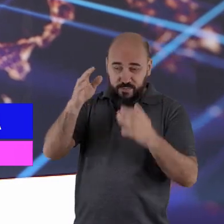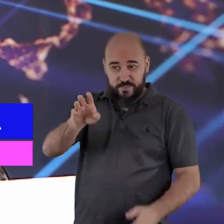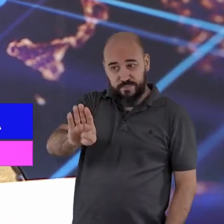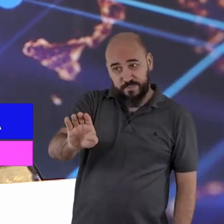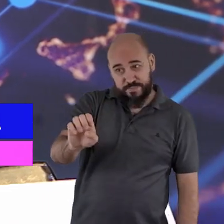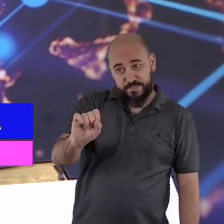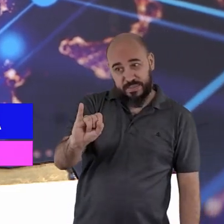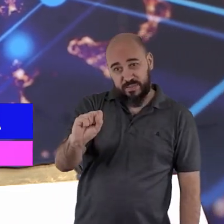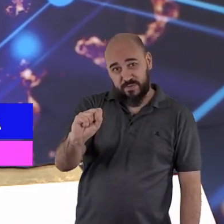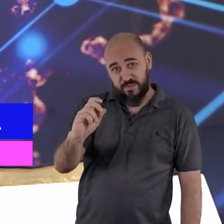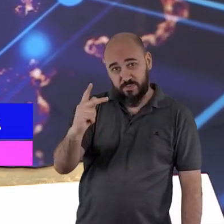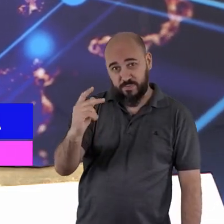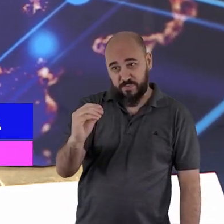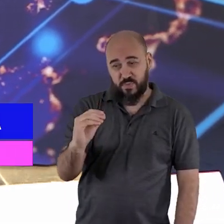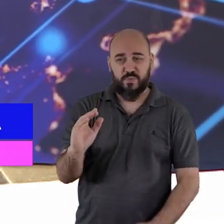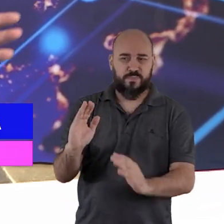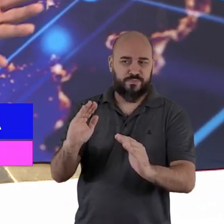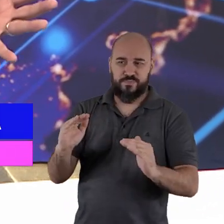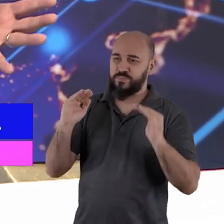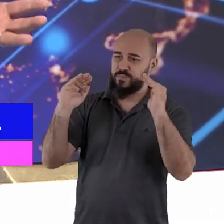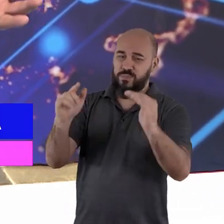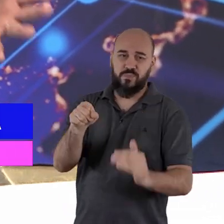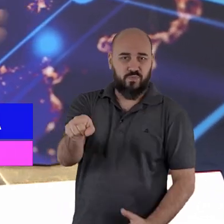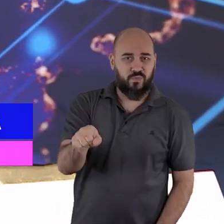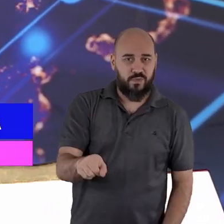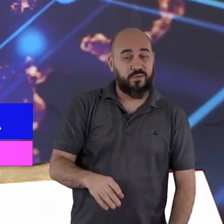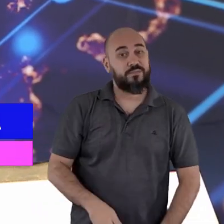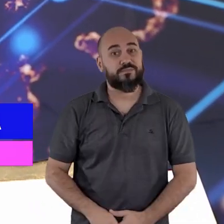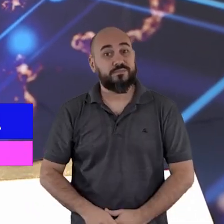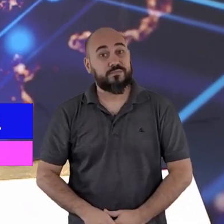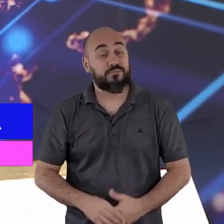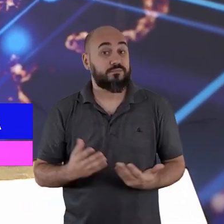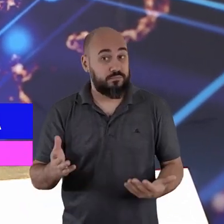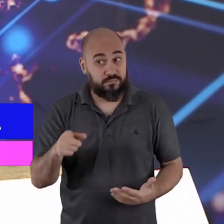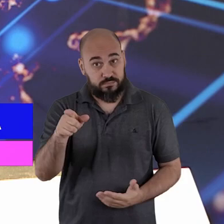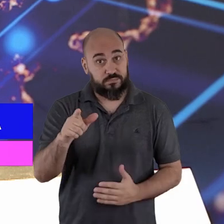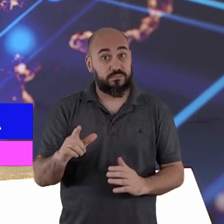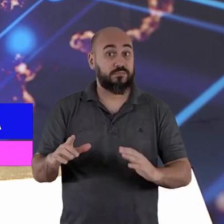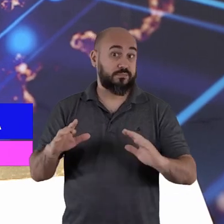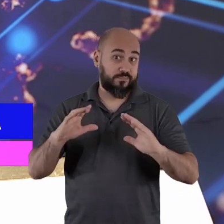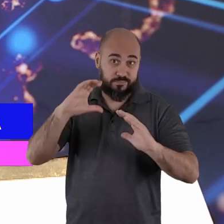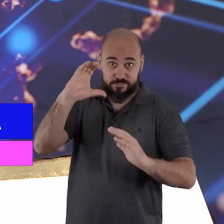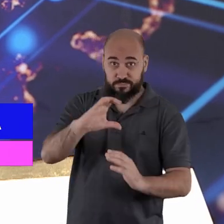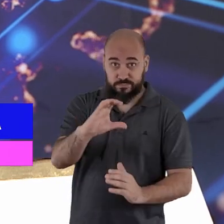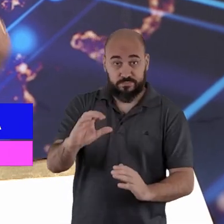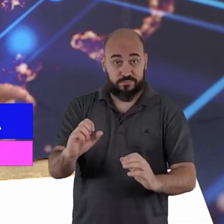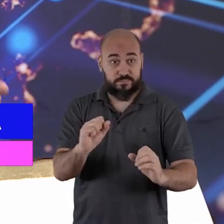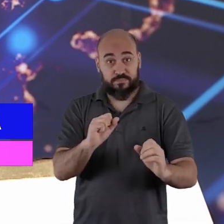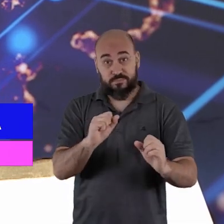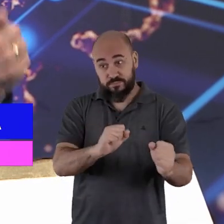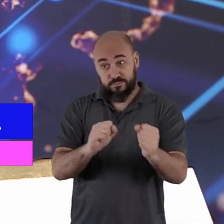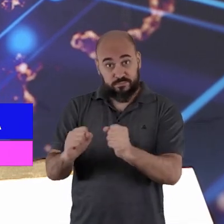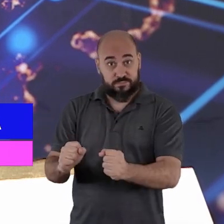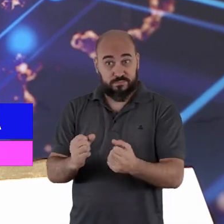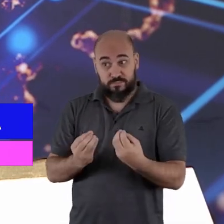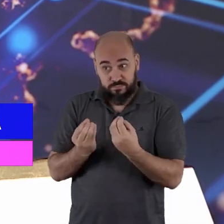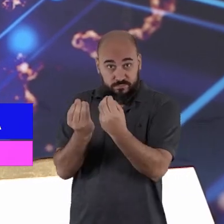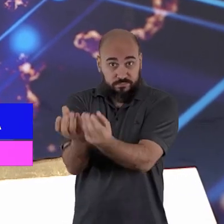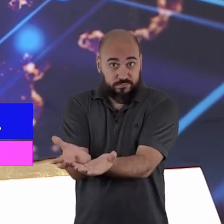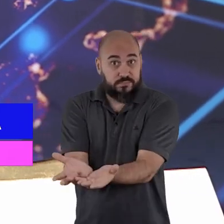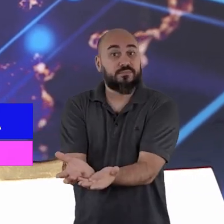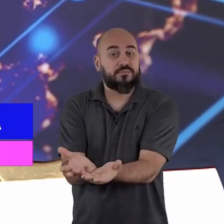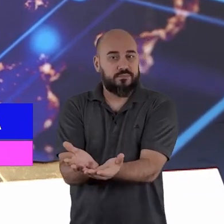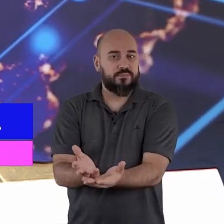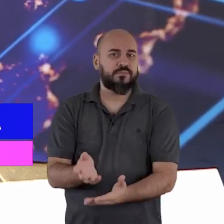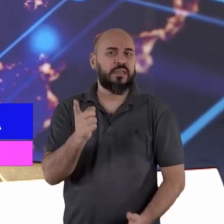igreja cristã acaba recebendo mais poder, porque esse reconhecimento do bispo de Roma como cabeça